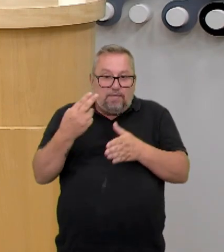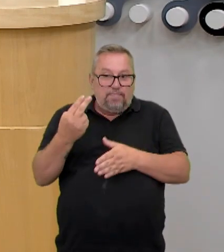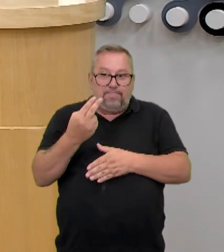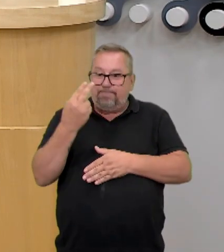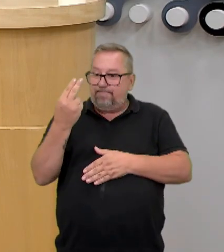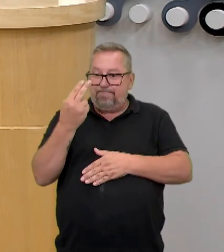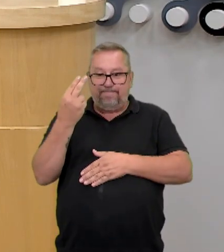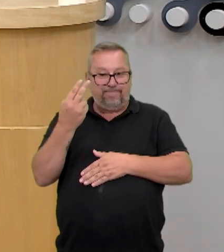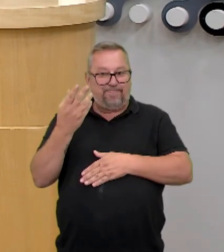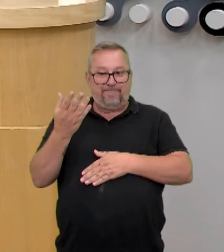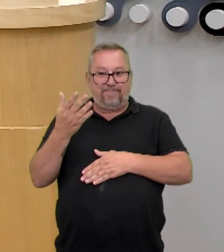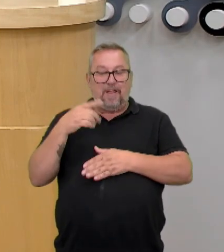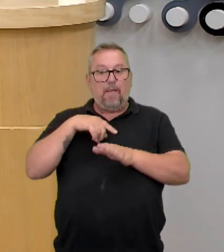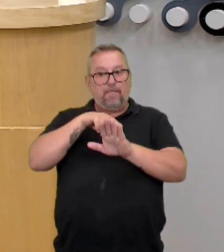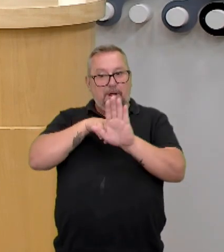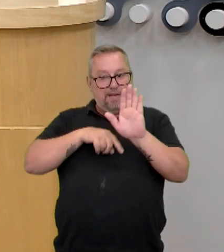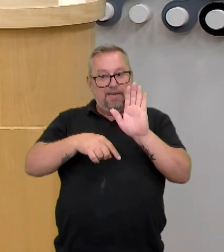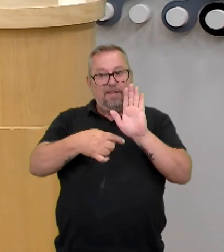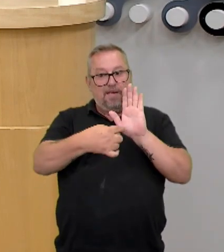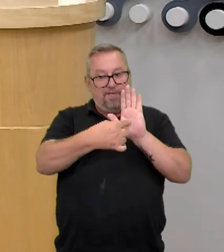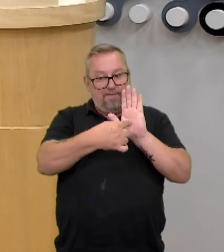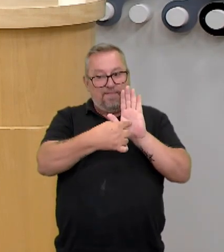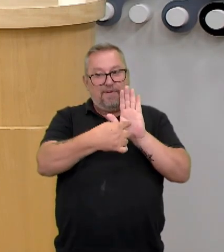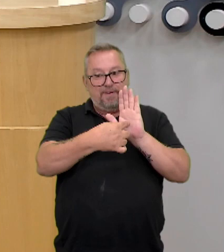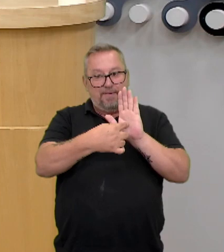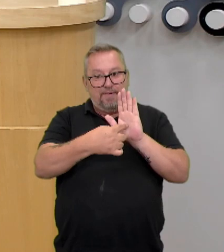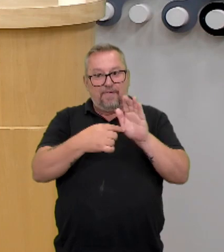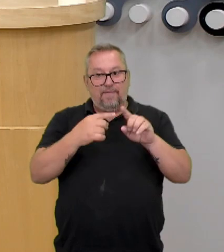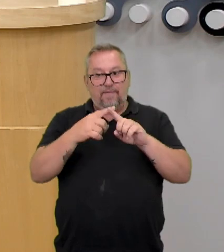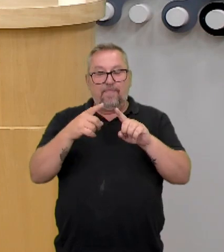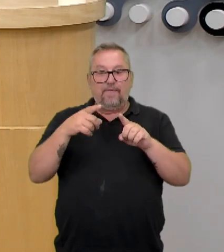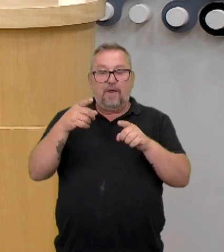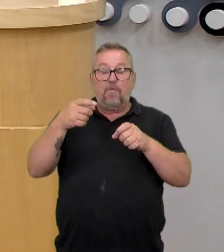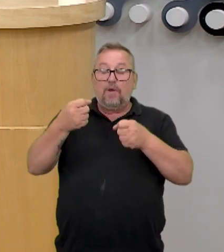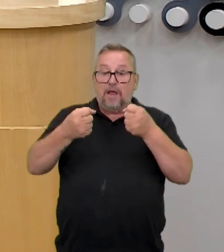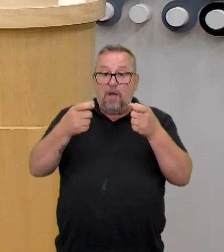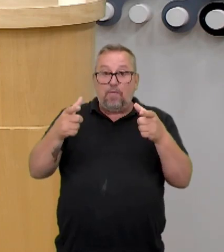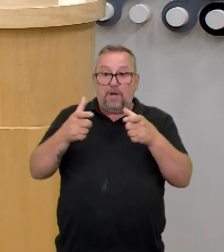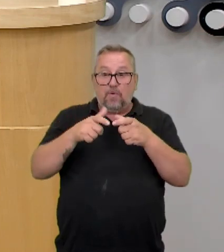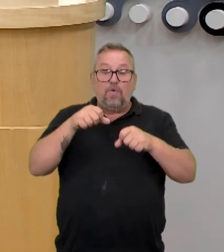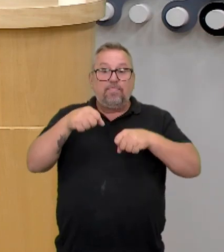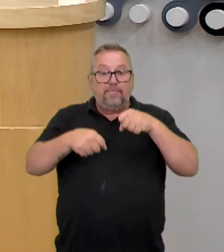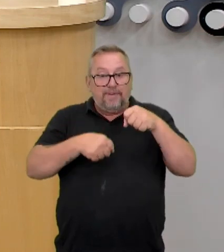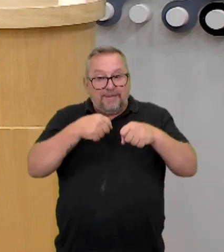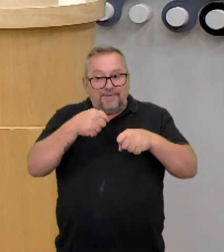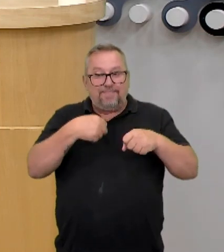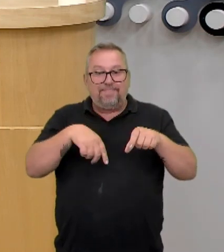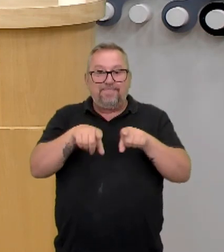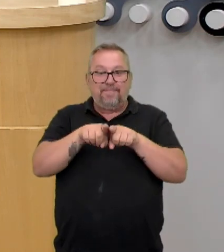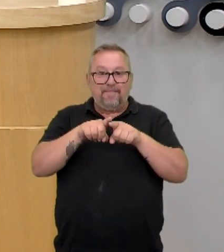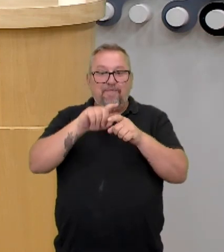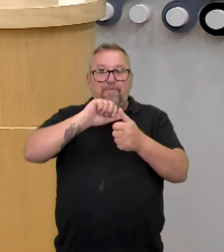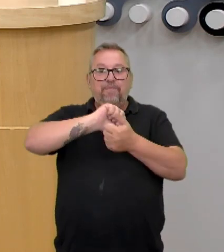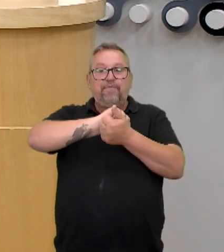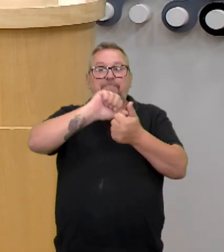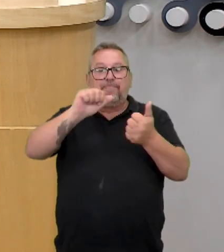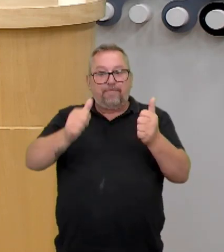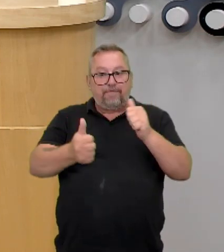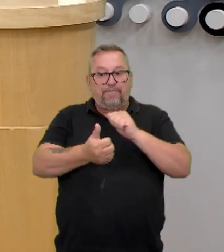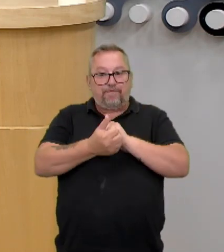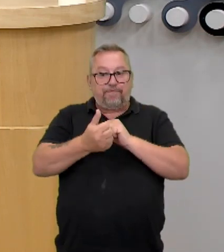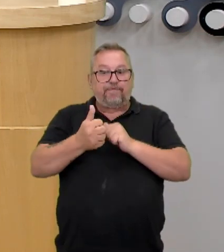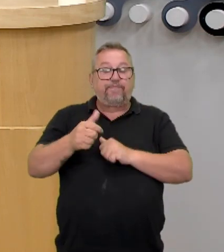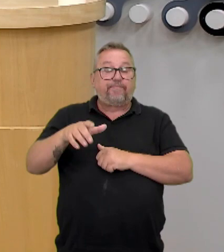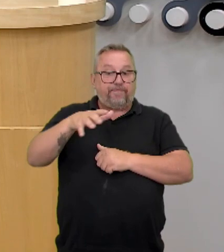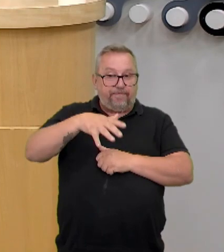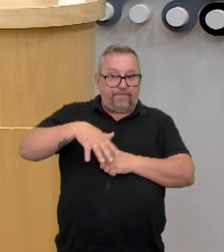tradicional. Assim, entra uma bicicleta, um carro menor, exatamente. Ou seja, tem lugares adaptação, que adaptar ao local, né? Tipo, serve